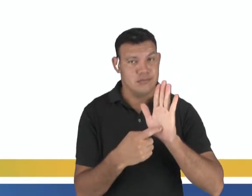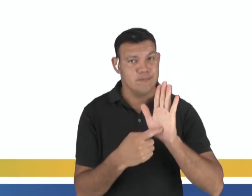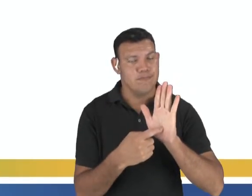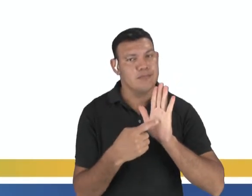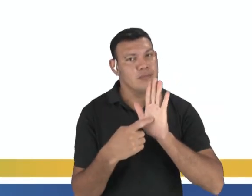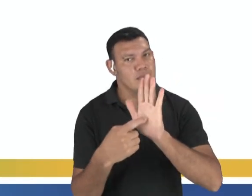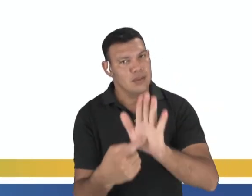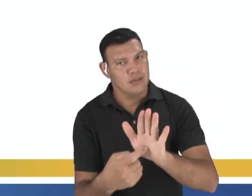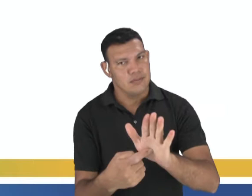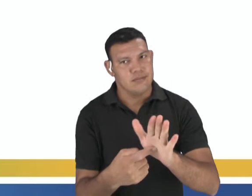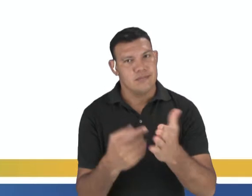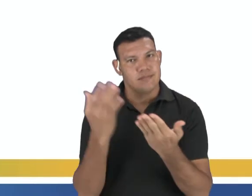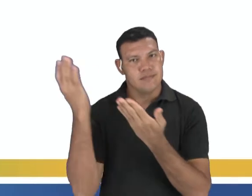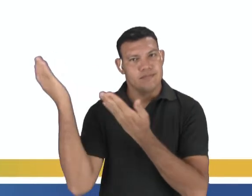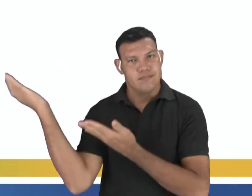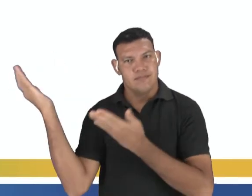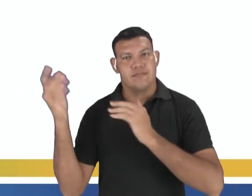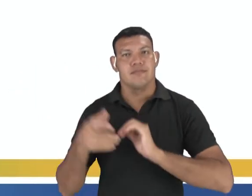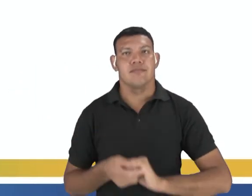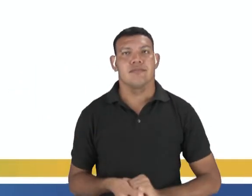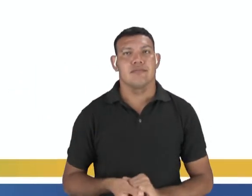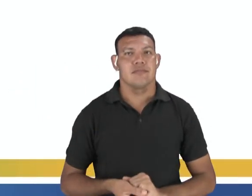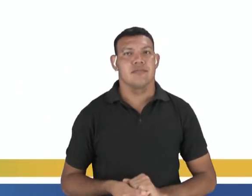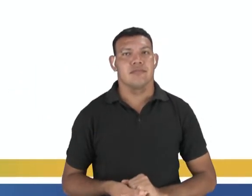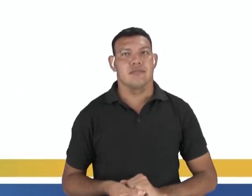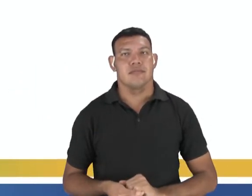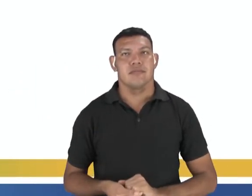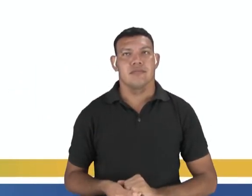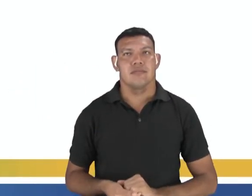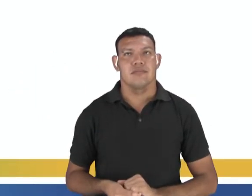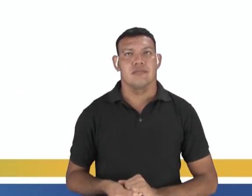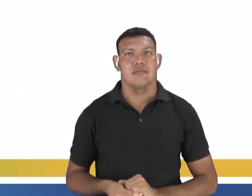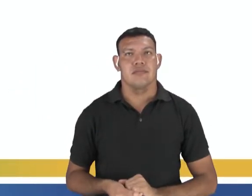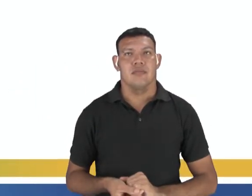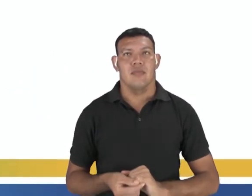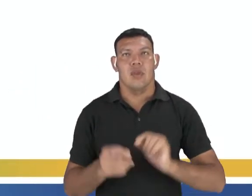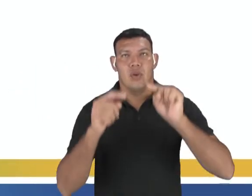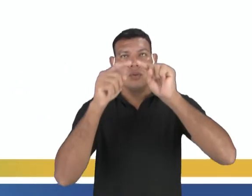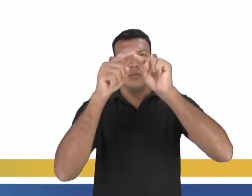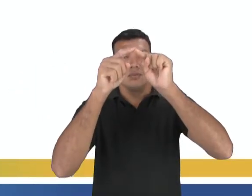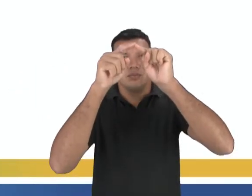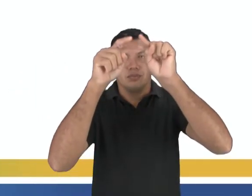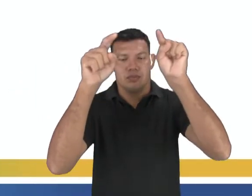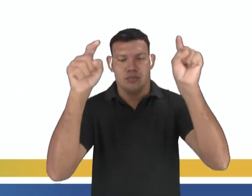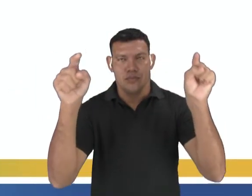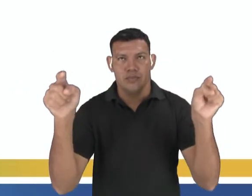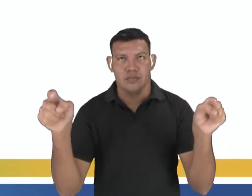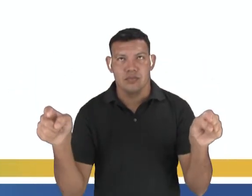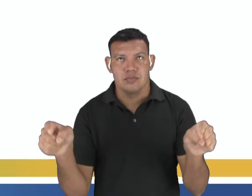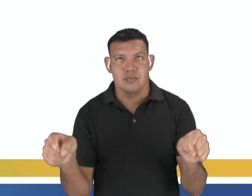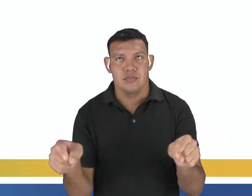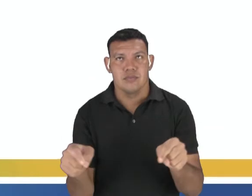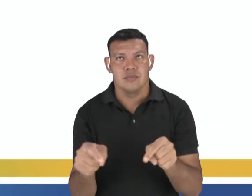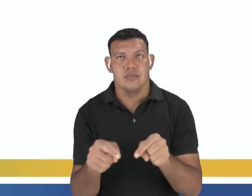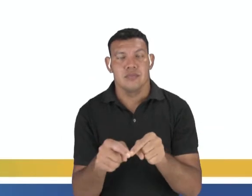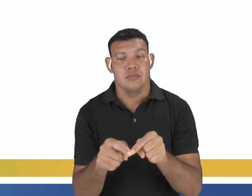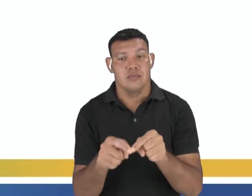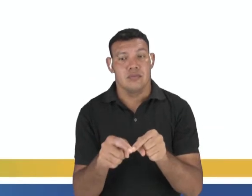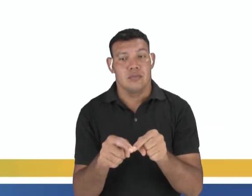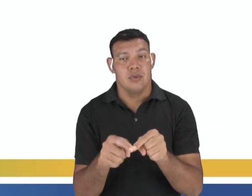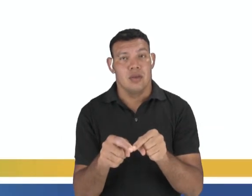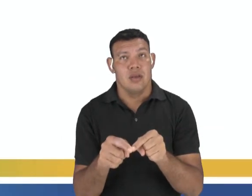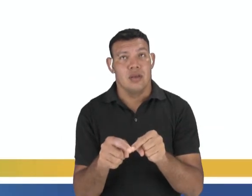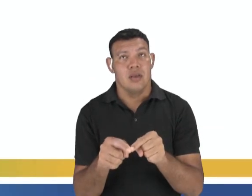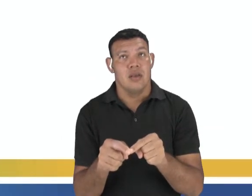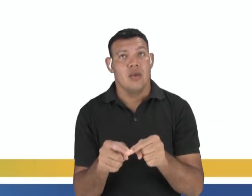o diâmetro, né, aí tenho o perímetro, tá? Então, dividindo o perímetro, que é o contorno da